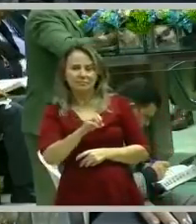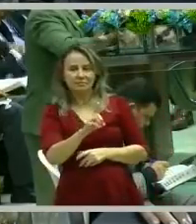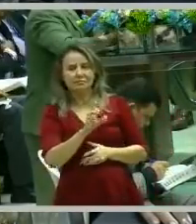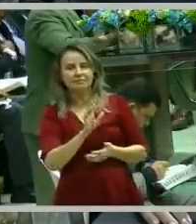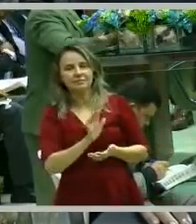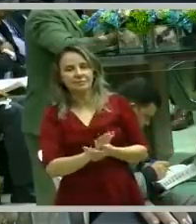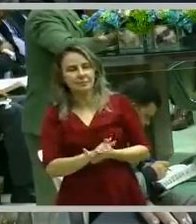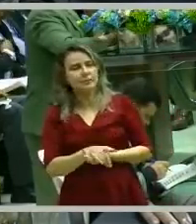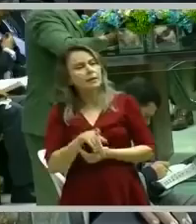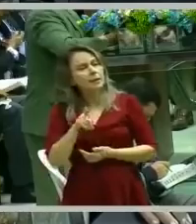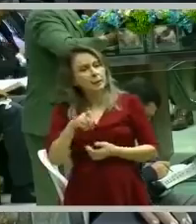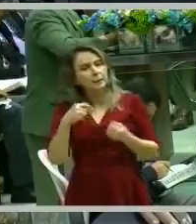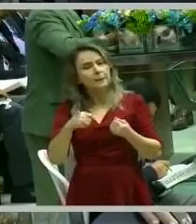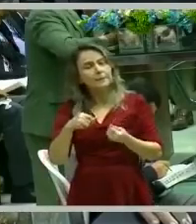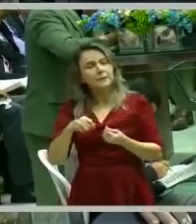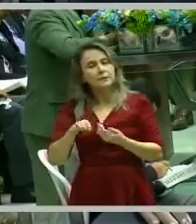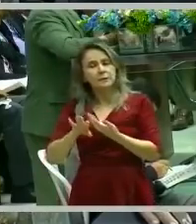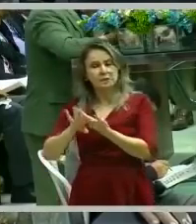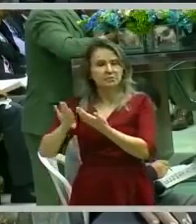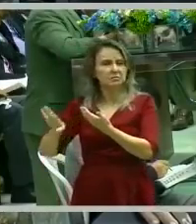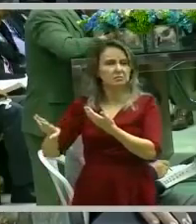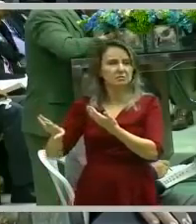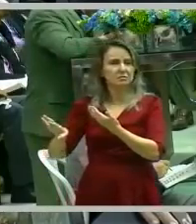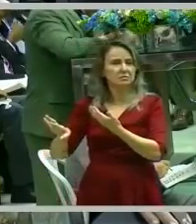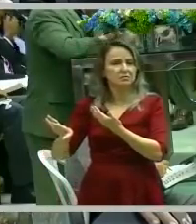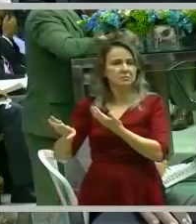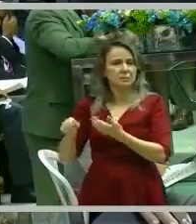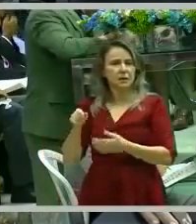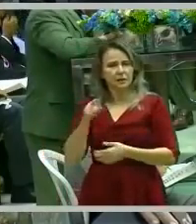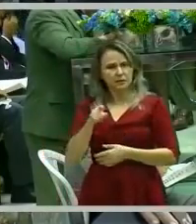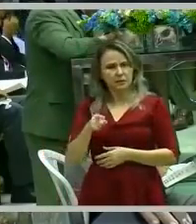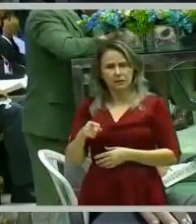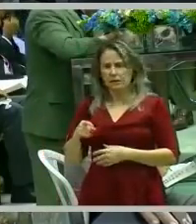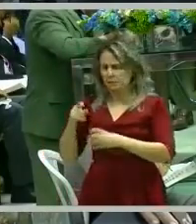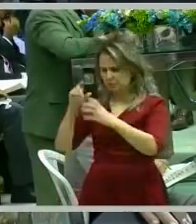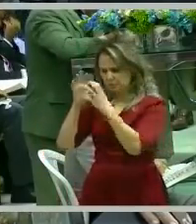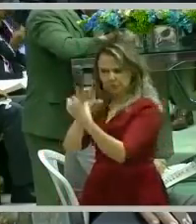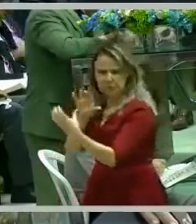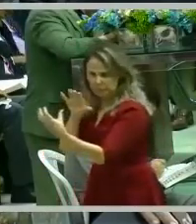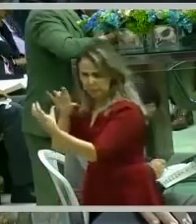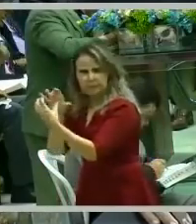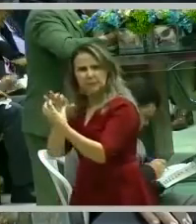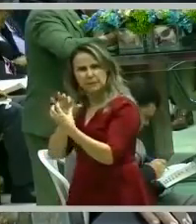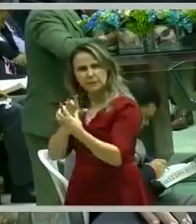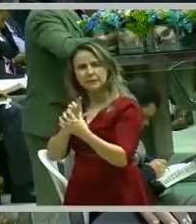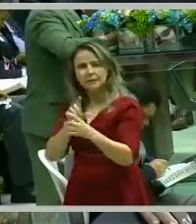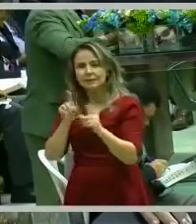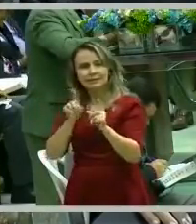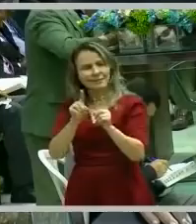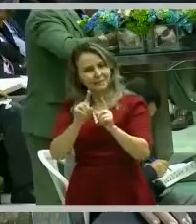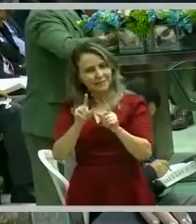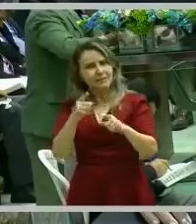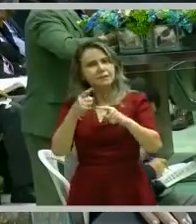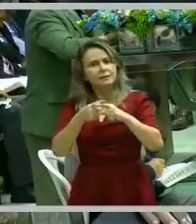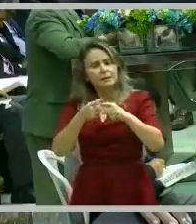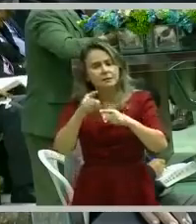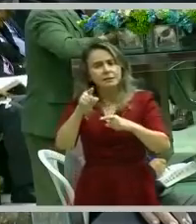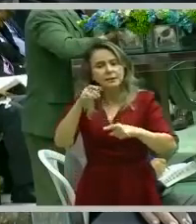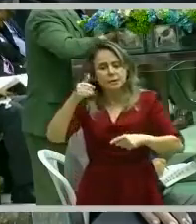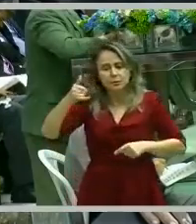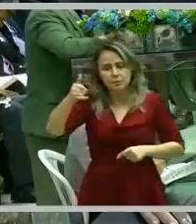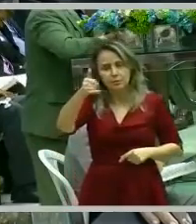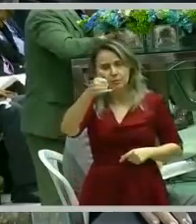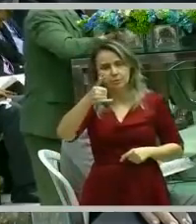Não faça pergunta a Eliabe, não tome satisfação a Eliabe, não brigue com Eliabe, porque você foi ungido e Deus